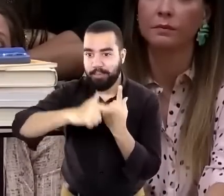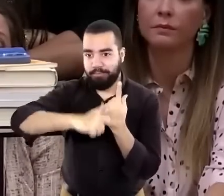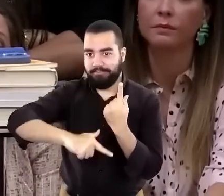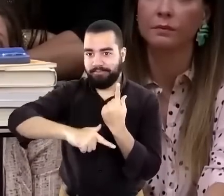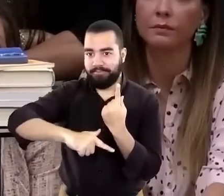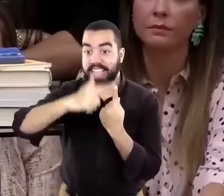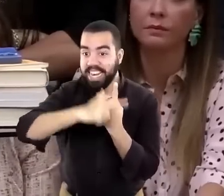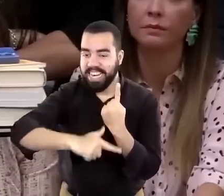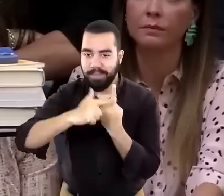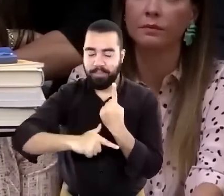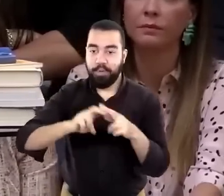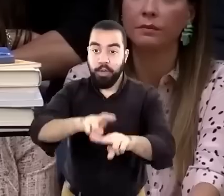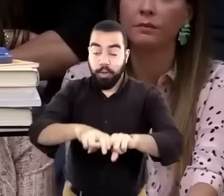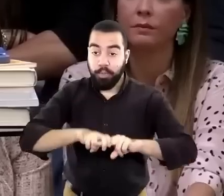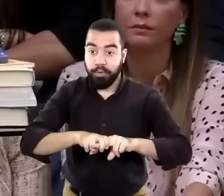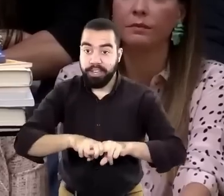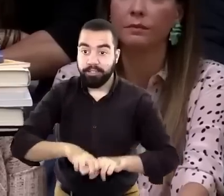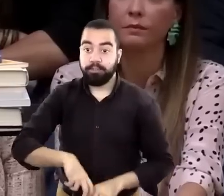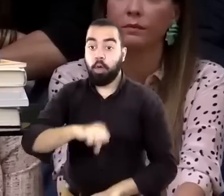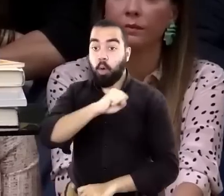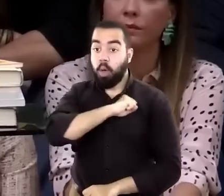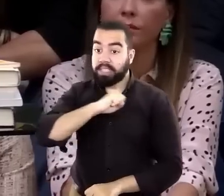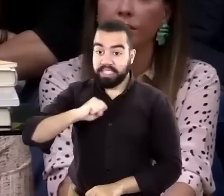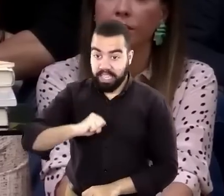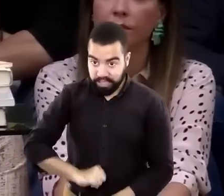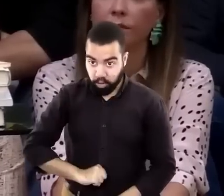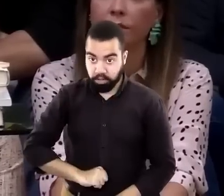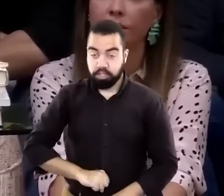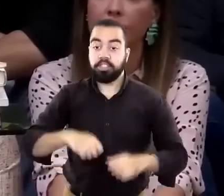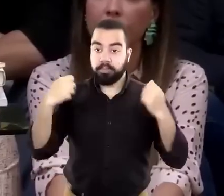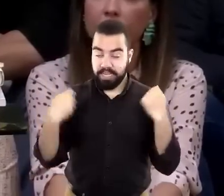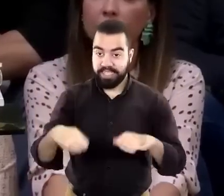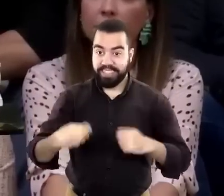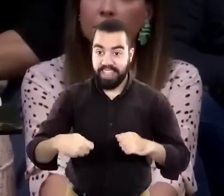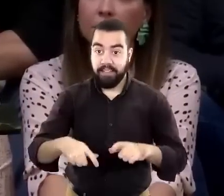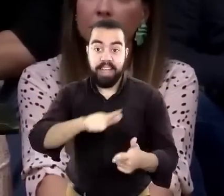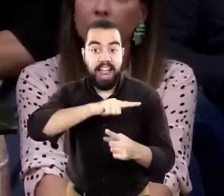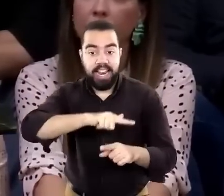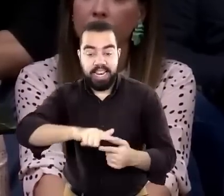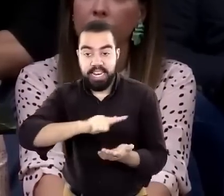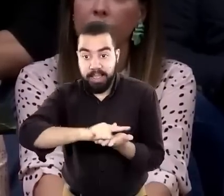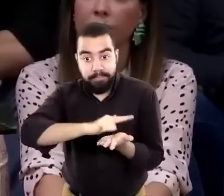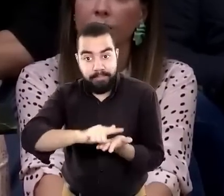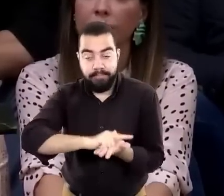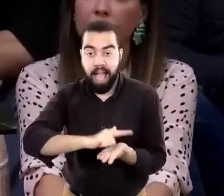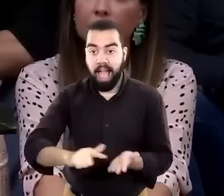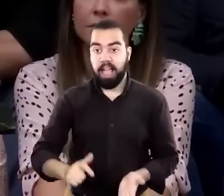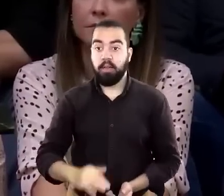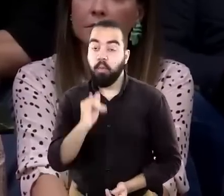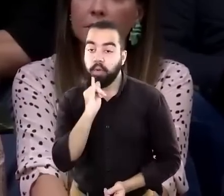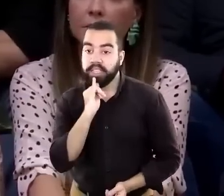tinha que ir lá tirar o carvão. Se você fizer essa experiência, bota querosene numa